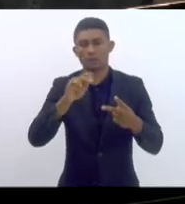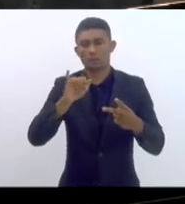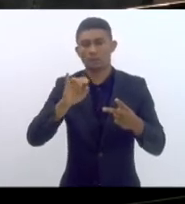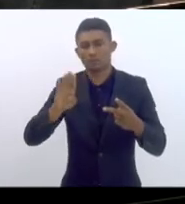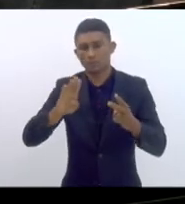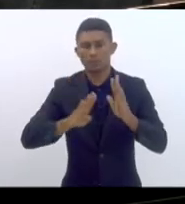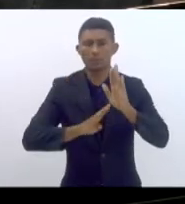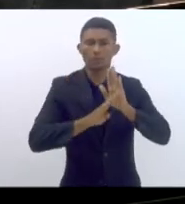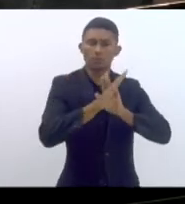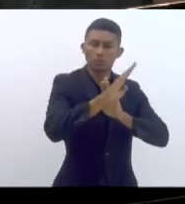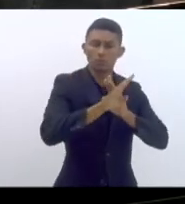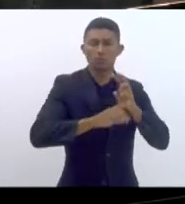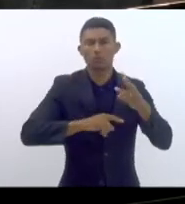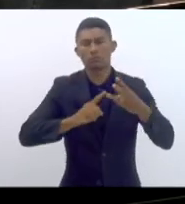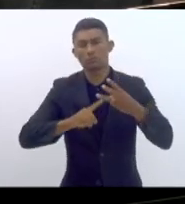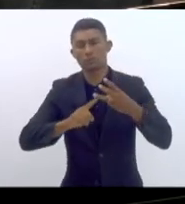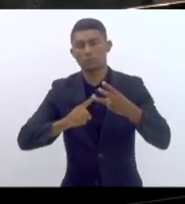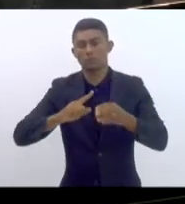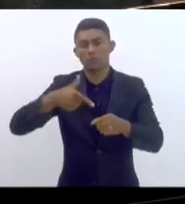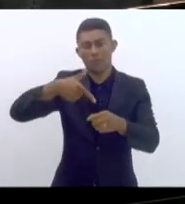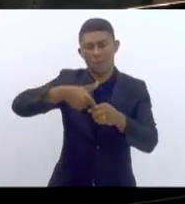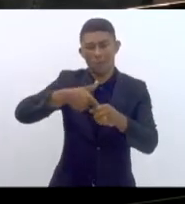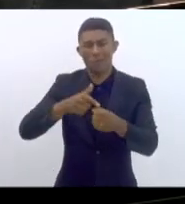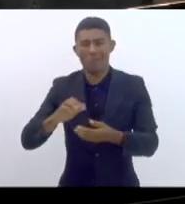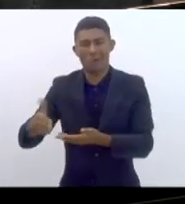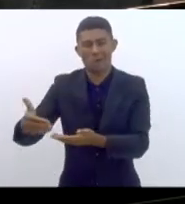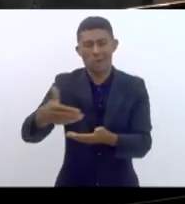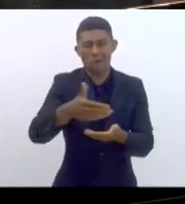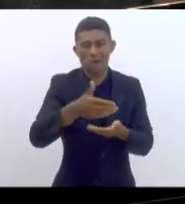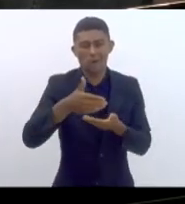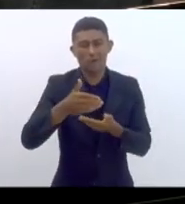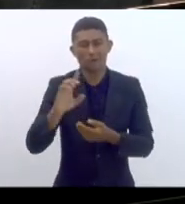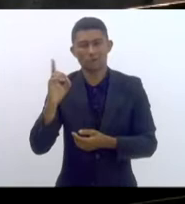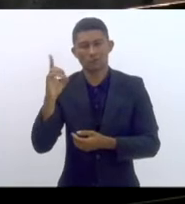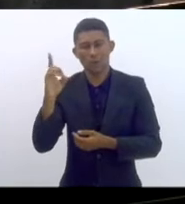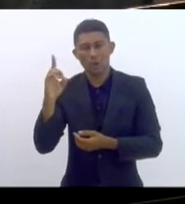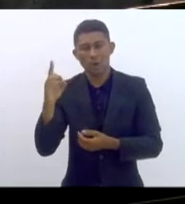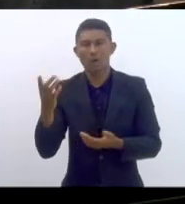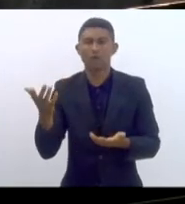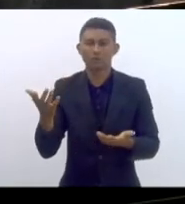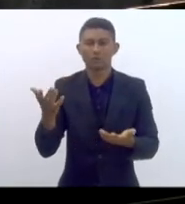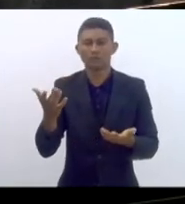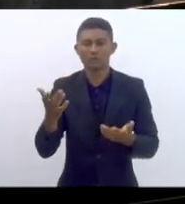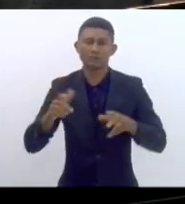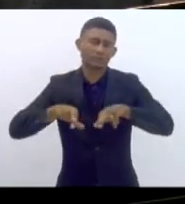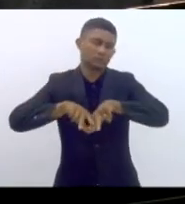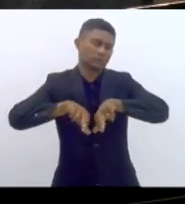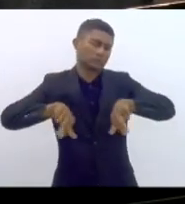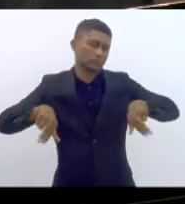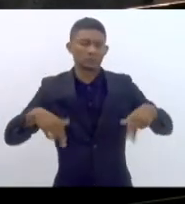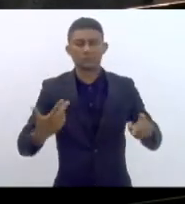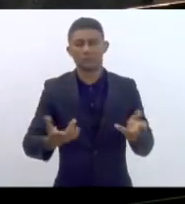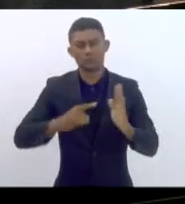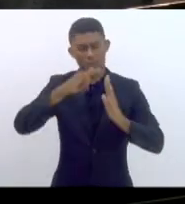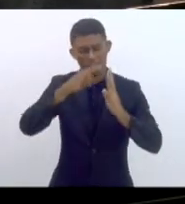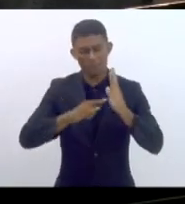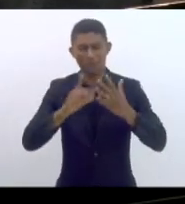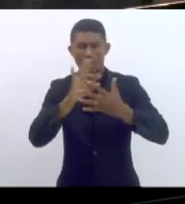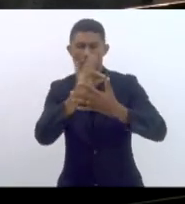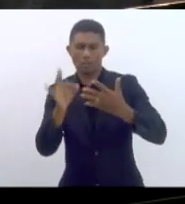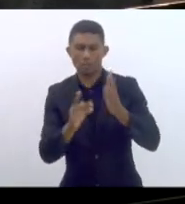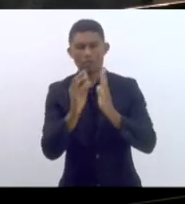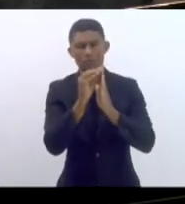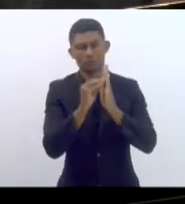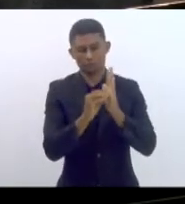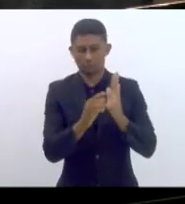receita de royalty, usaram um Brent de $85, num câmbio de 5. Enfim, no ofício tem um detalhamento dessas premissas que